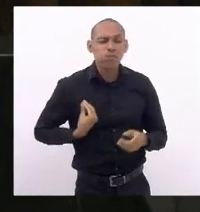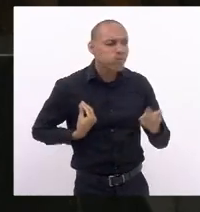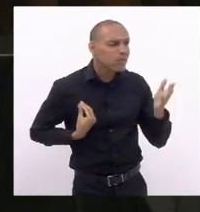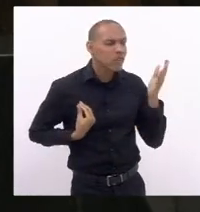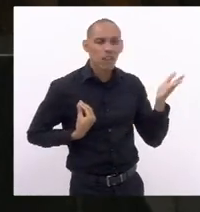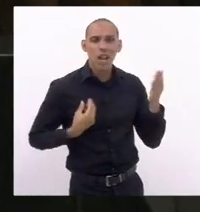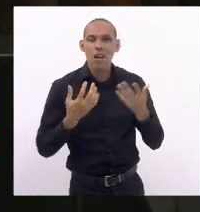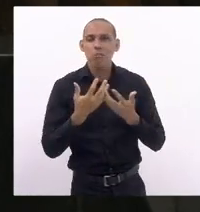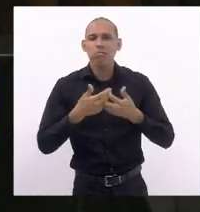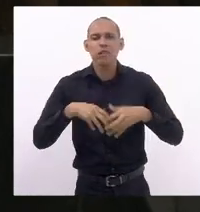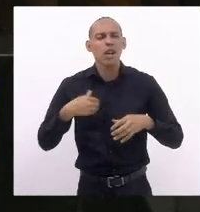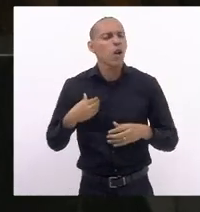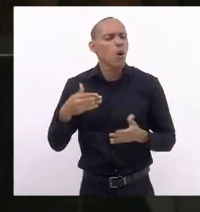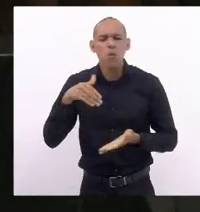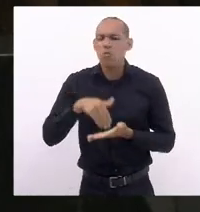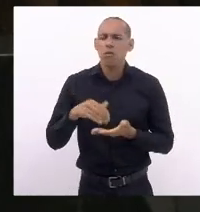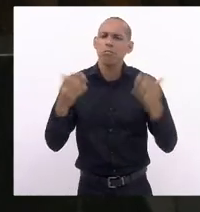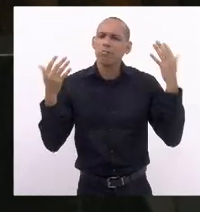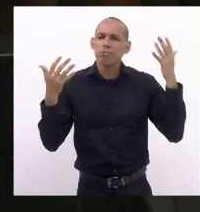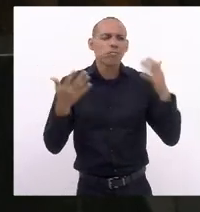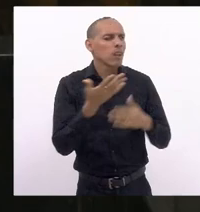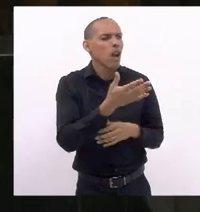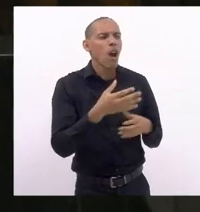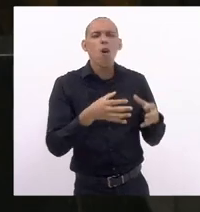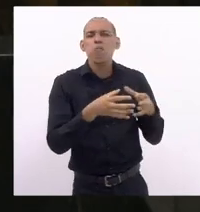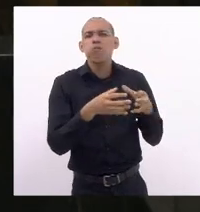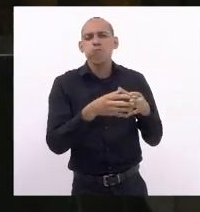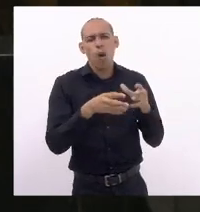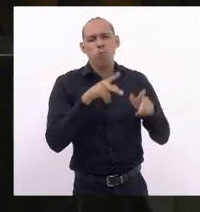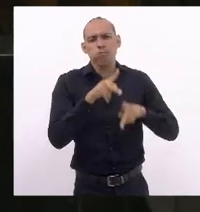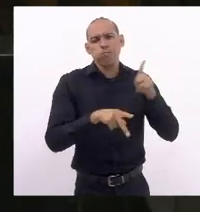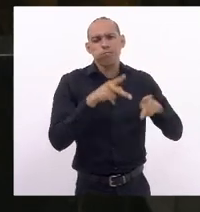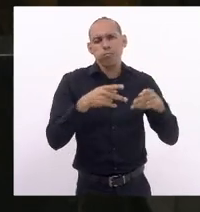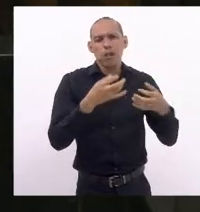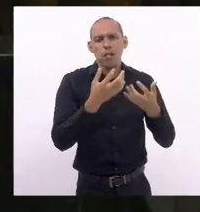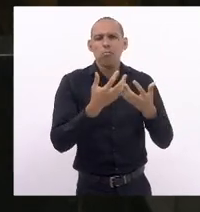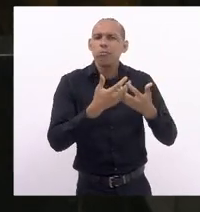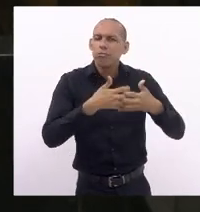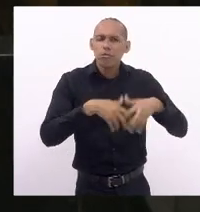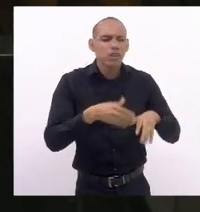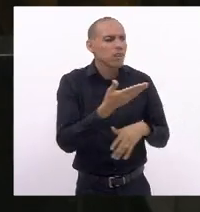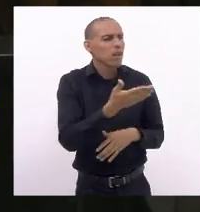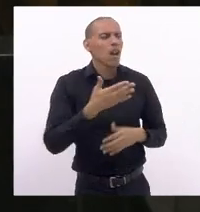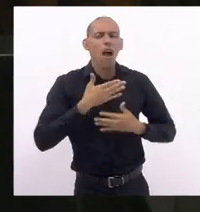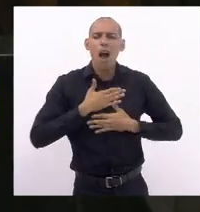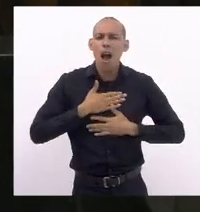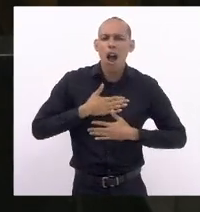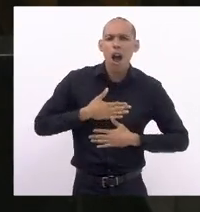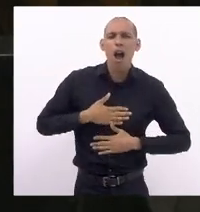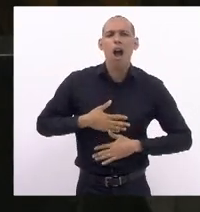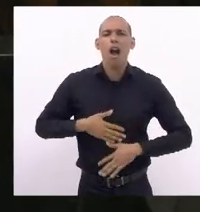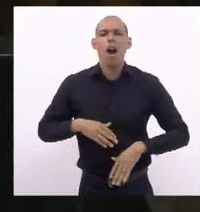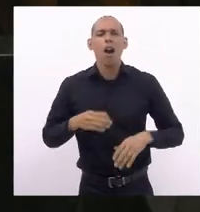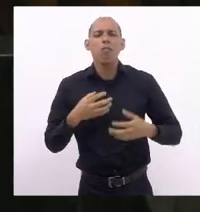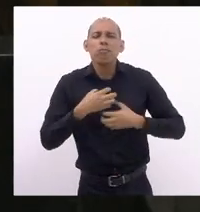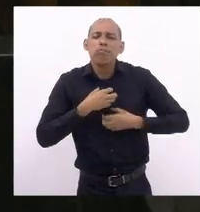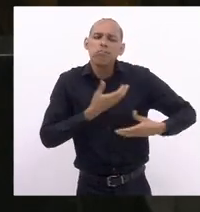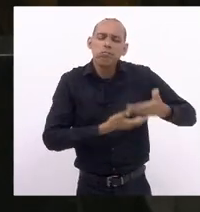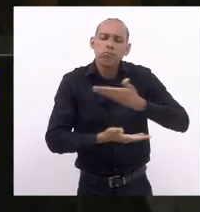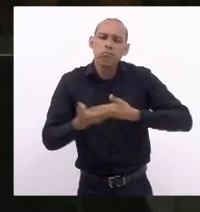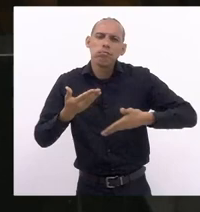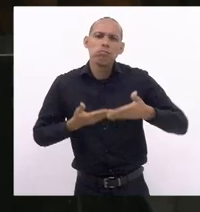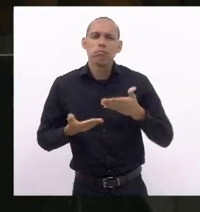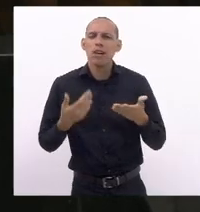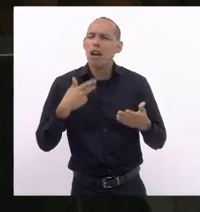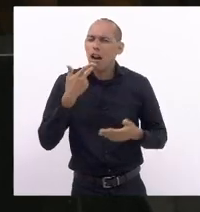aqui é a minha última saudação, a saudação do povo de Petrópolis. Um povo extremamente ordeiro, pacato, solidário. Digo aos